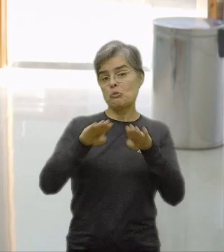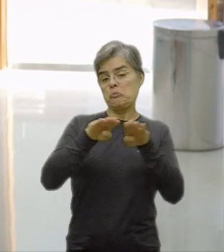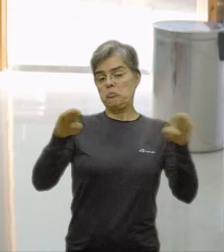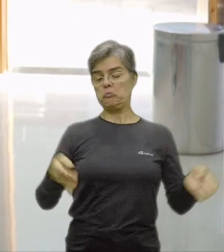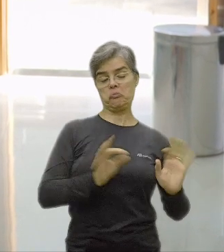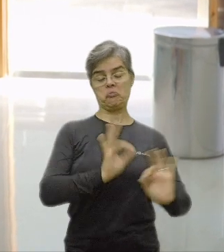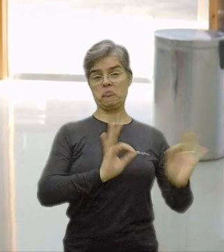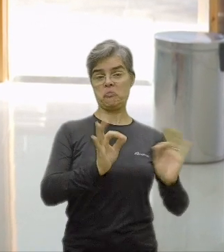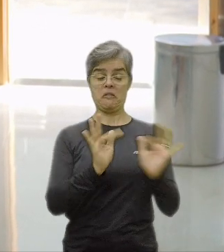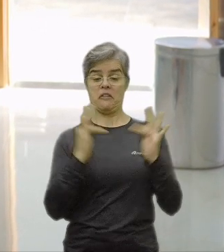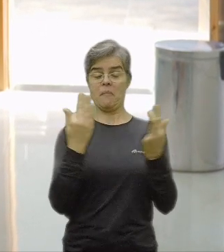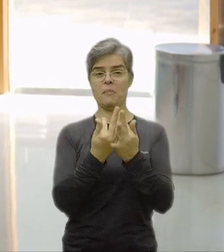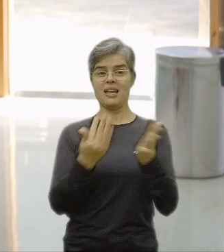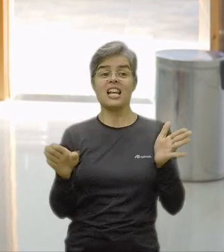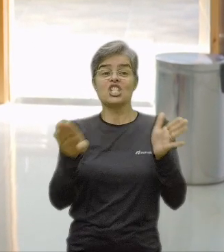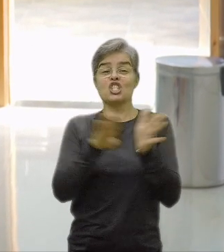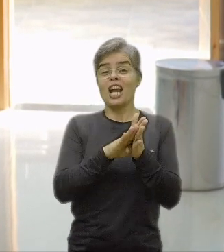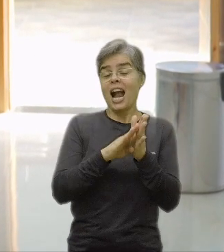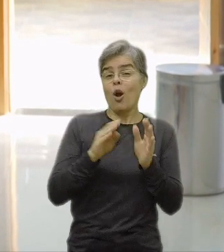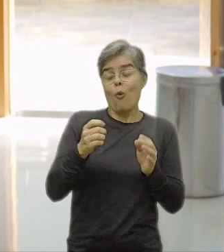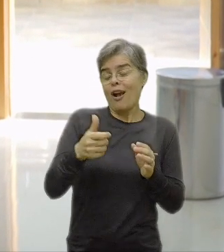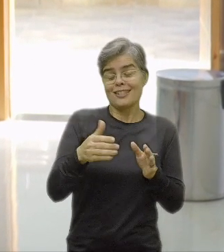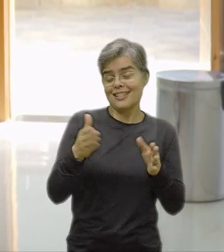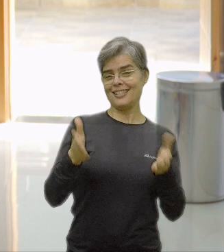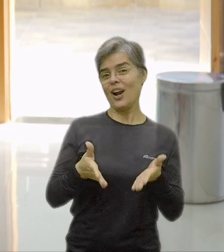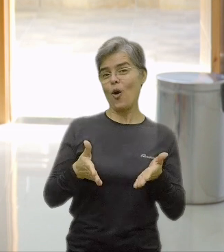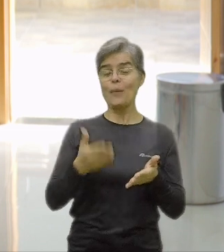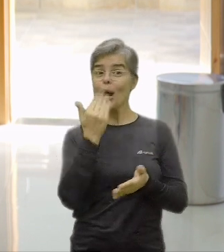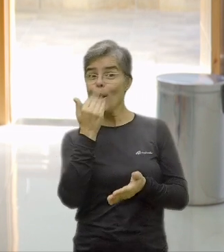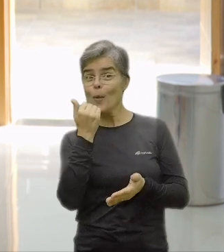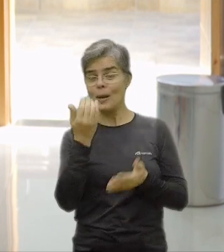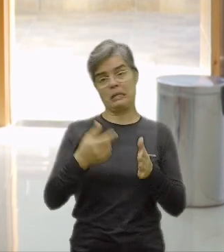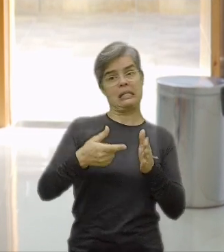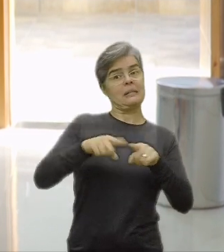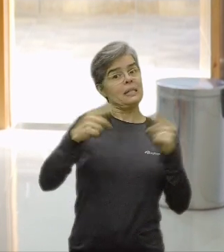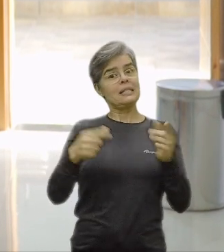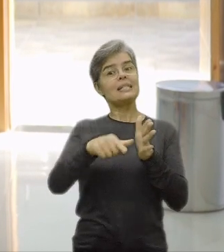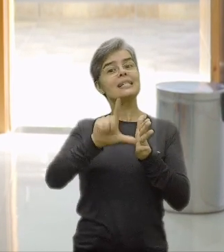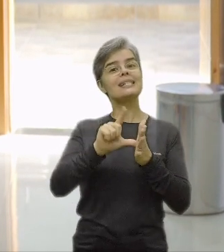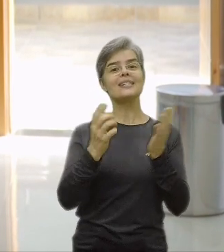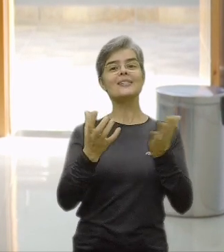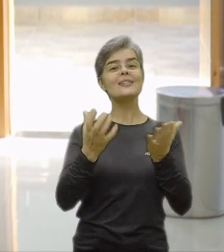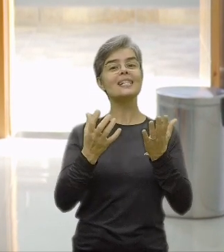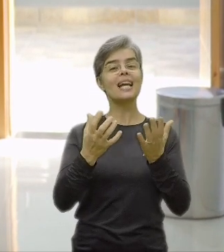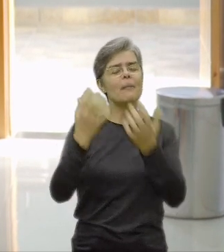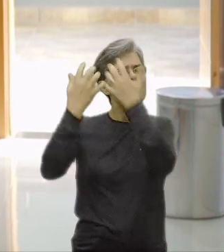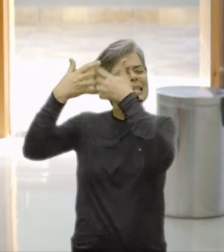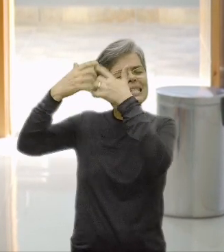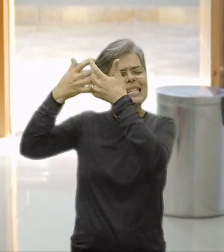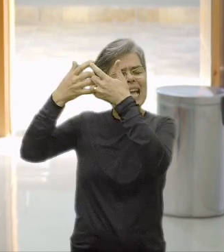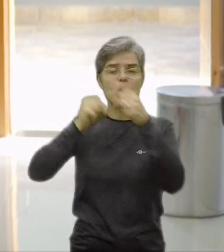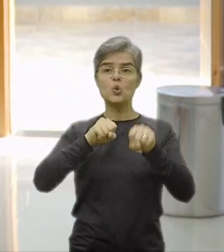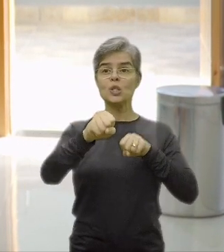minha família que vai chegar daqui a pouco para almoçar. Mas antes eu quero refletir com você um pouco sobre o